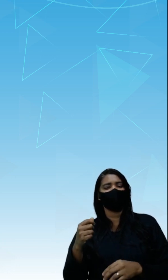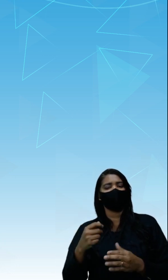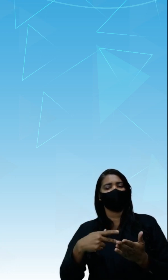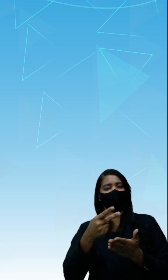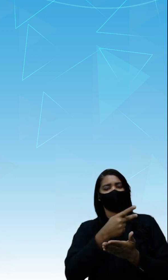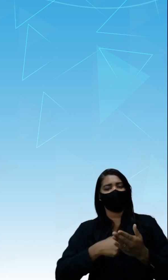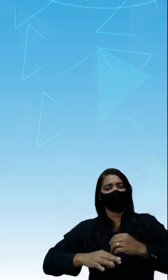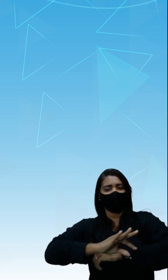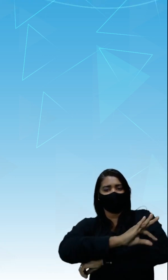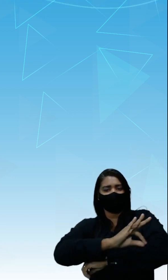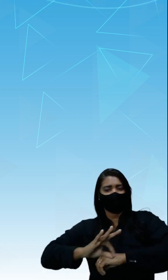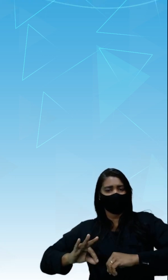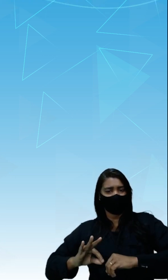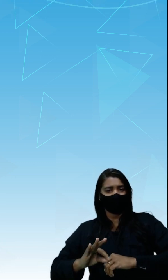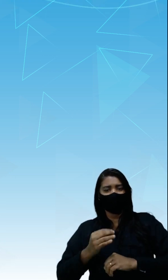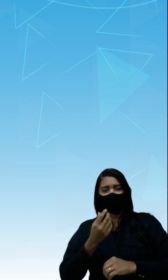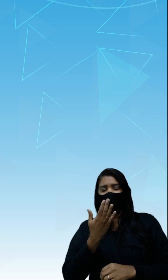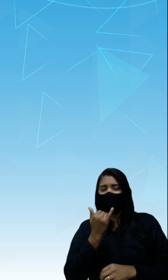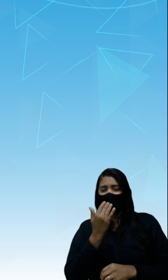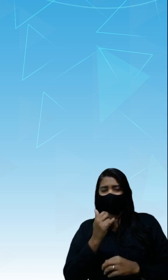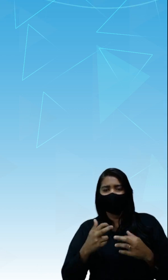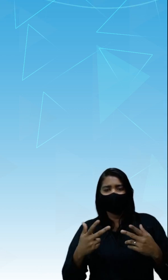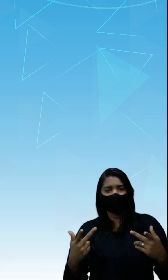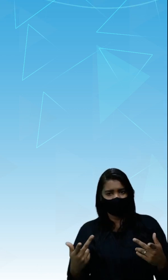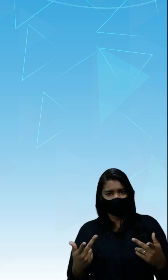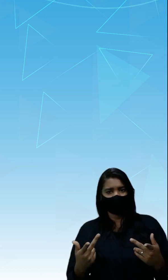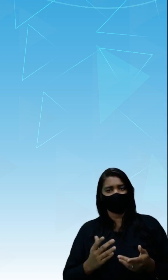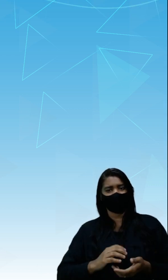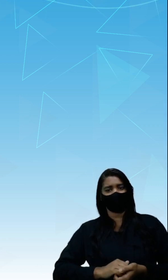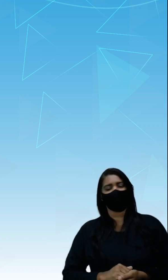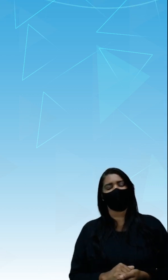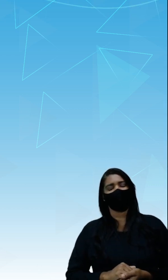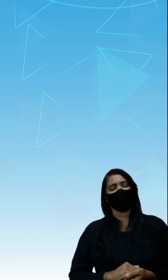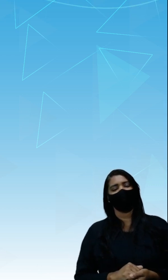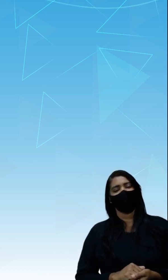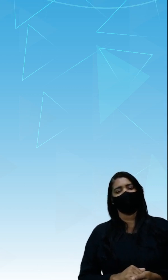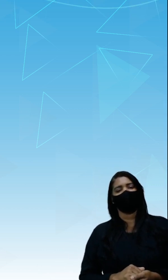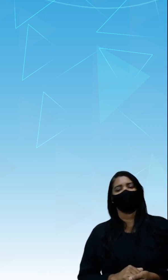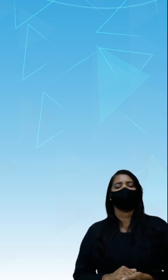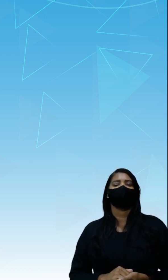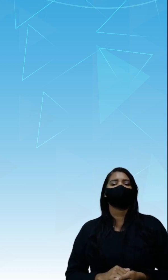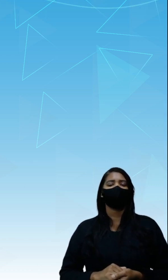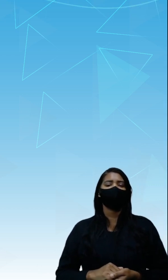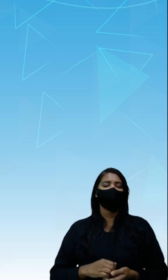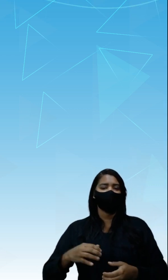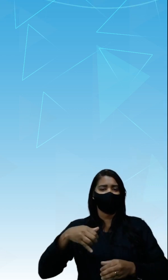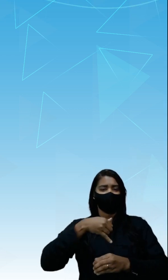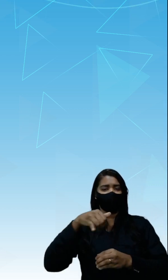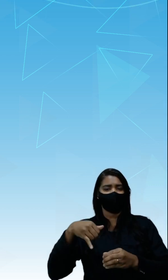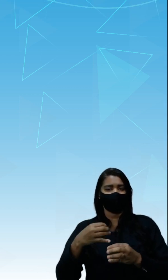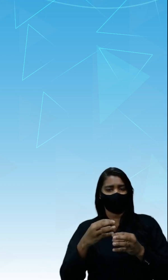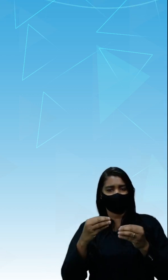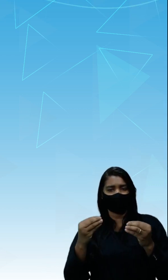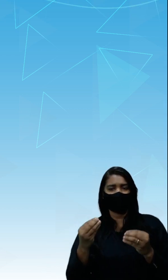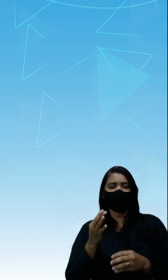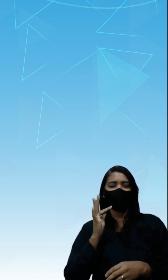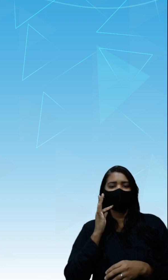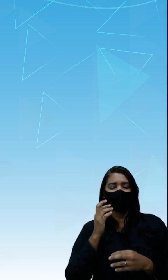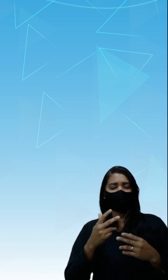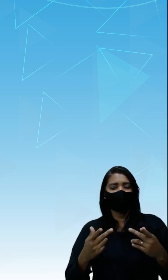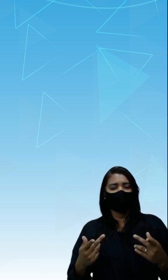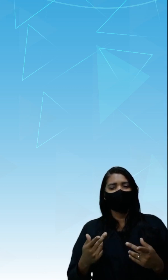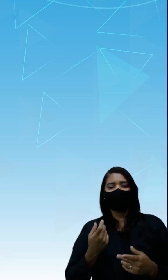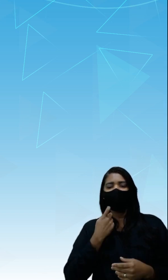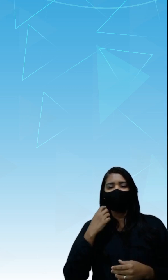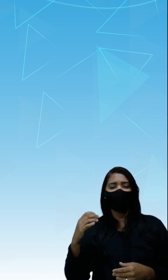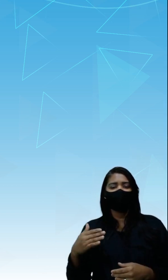arquitetura, a nossa gastronomia e até nossas palavras. Por exemplo, o azeite, a alface e o atum são palavras